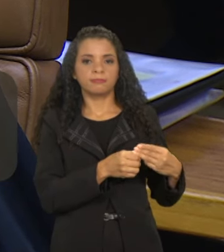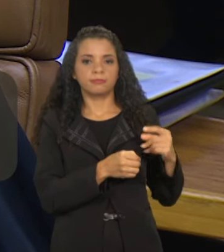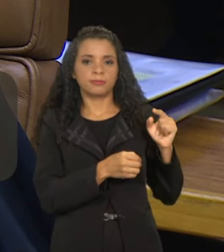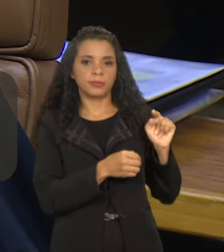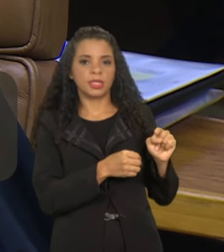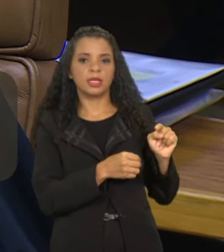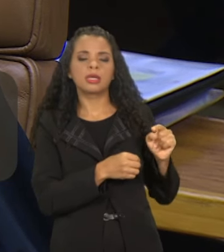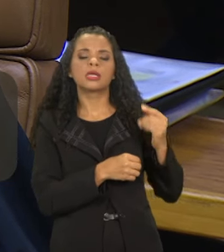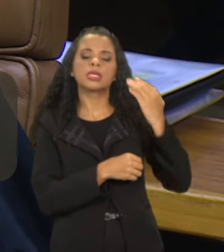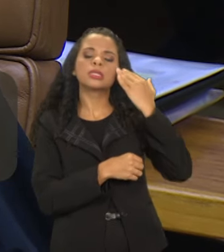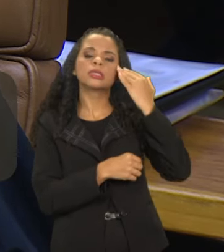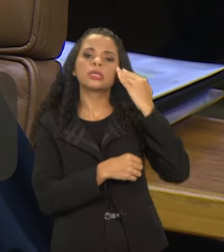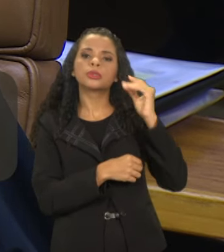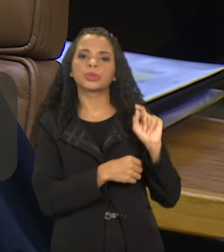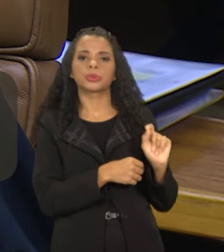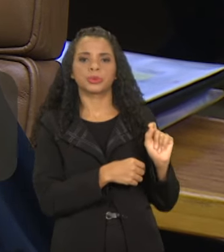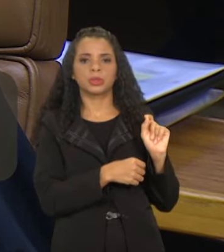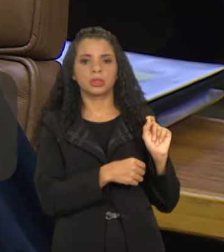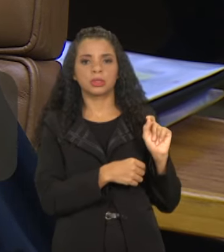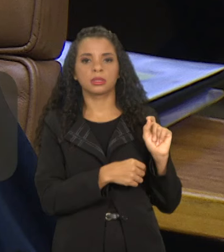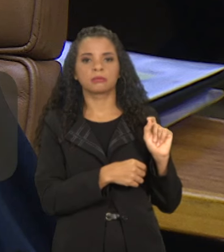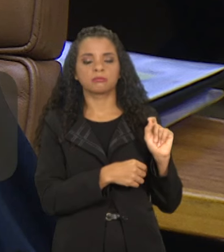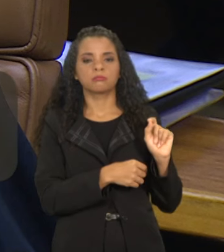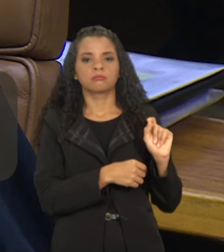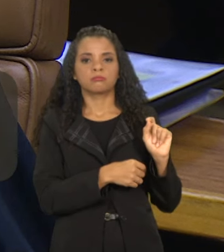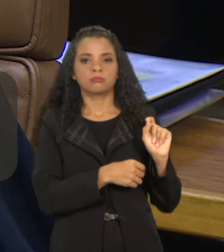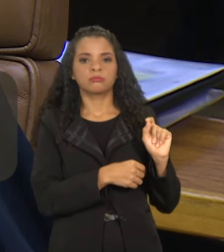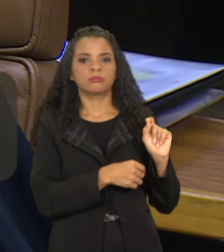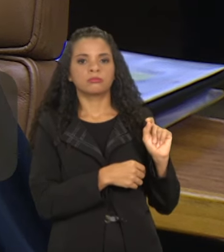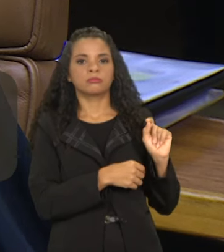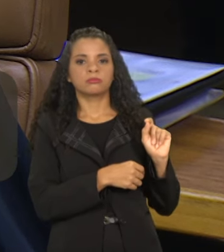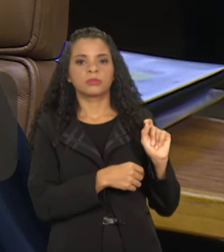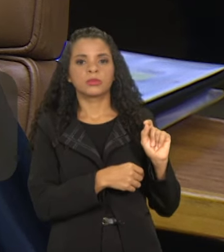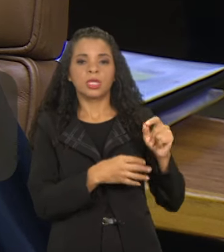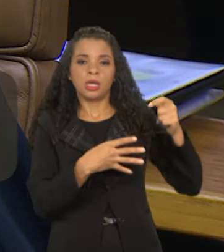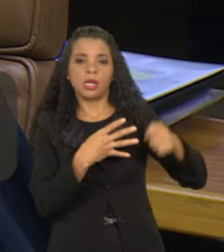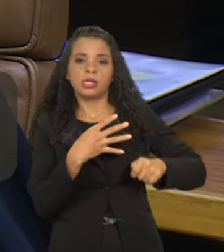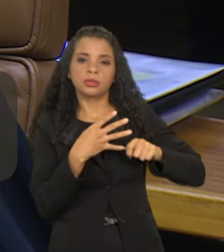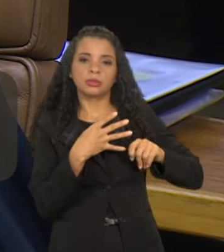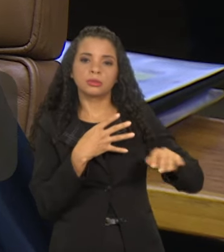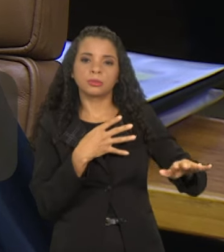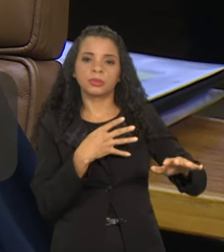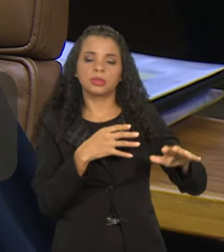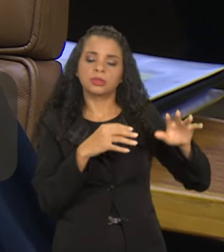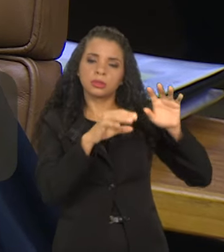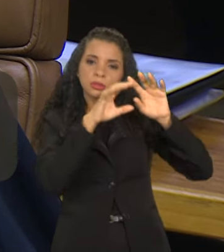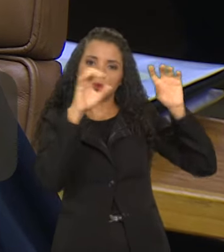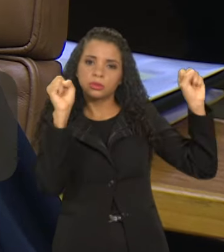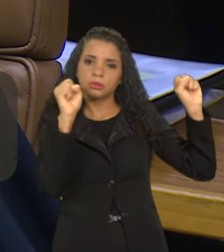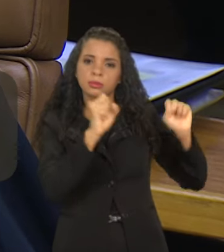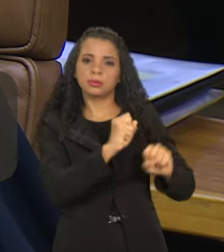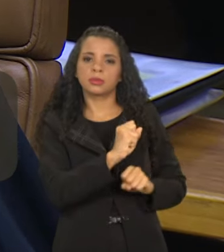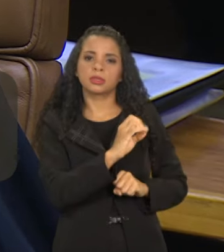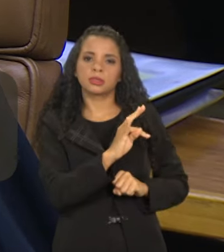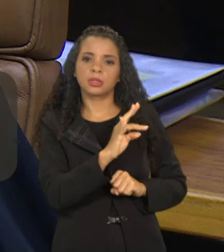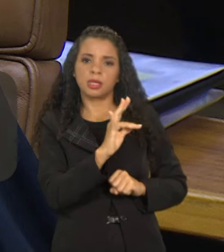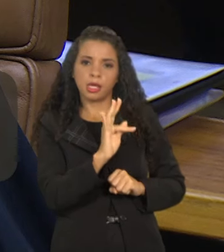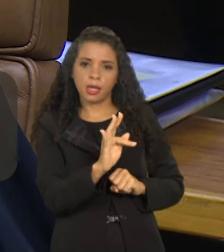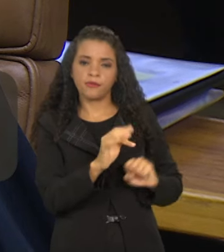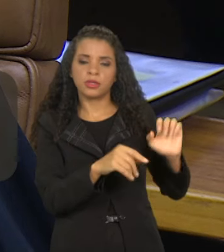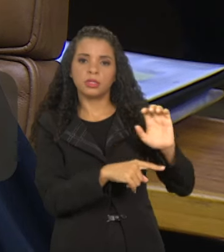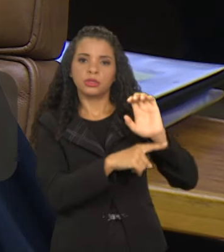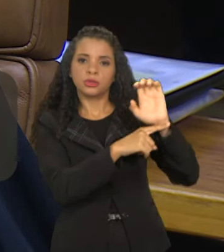entendo, considerando a jurisprudência do Supremo, que se firmou a competência concorrente dos estados e suplementar dos municípios na